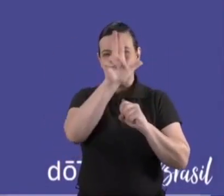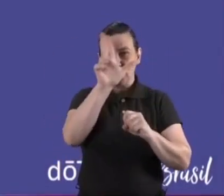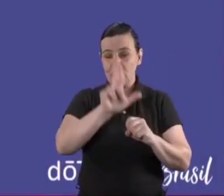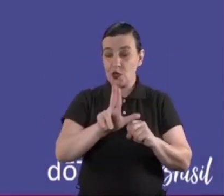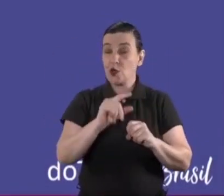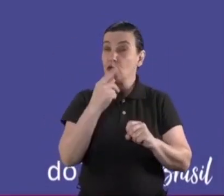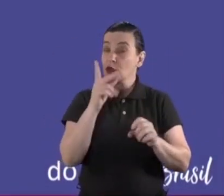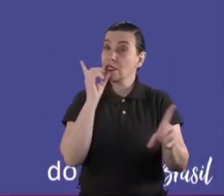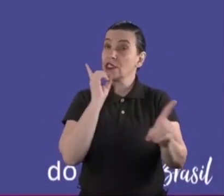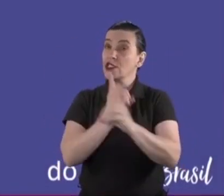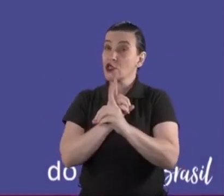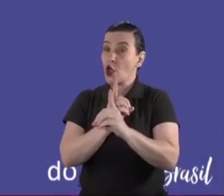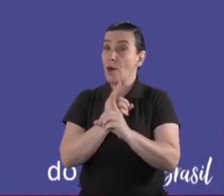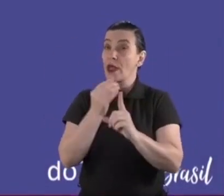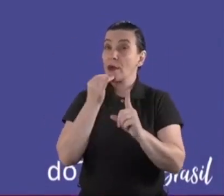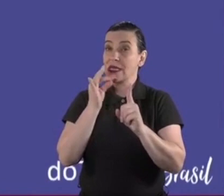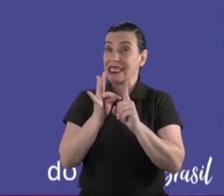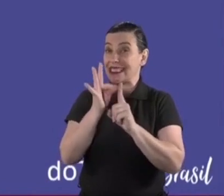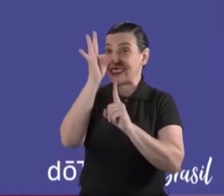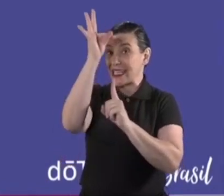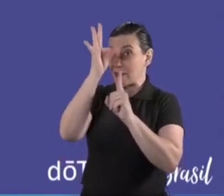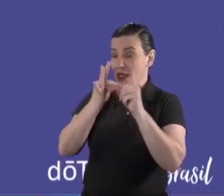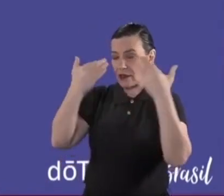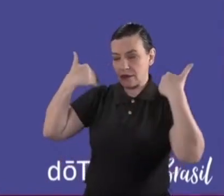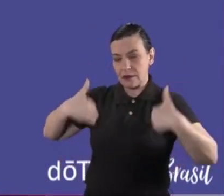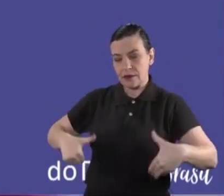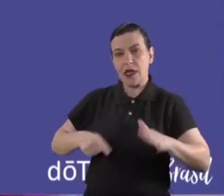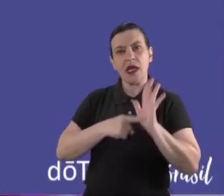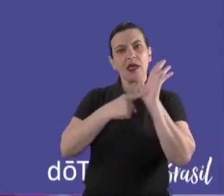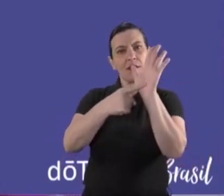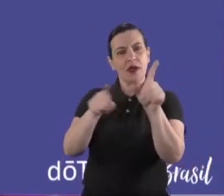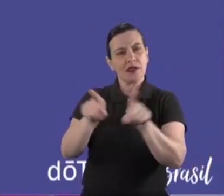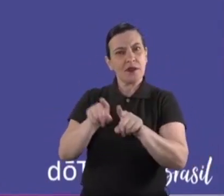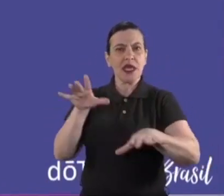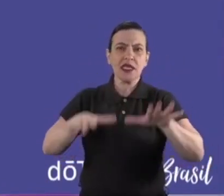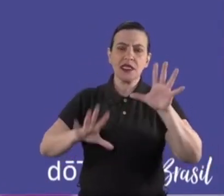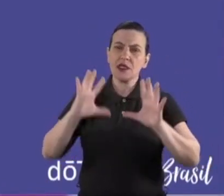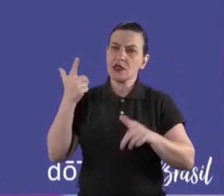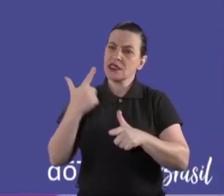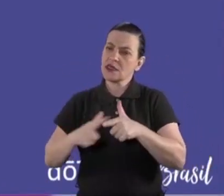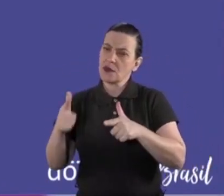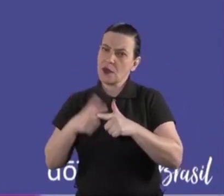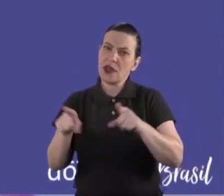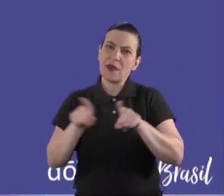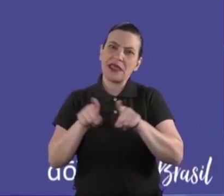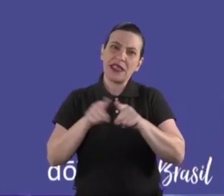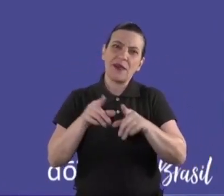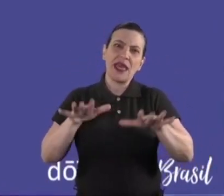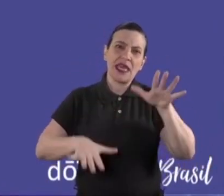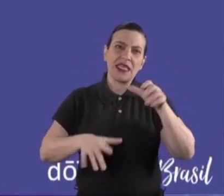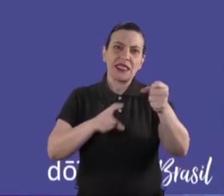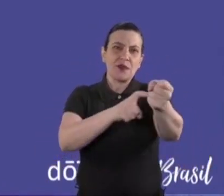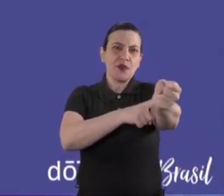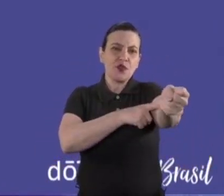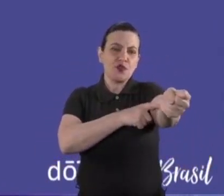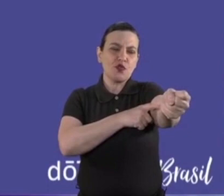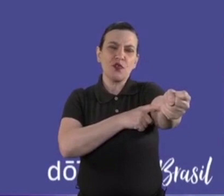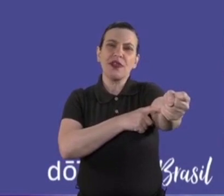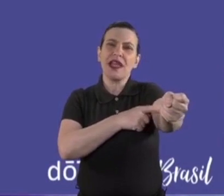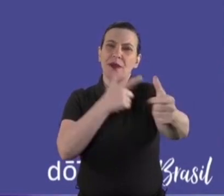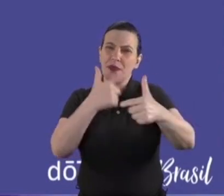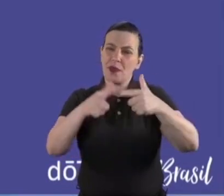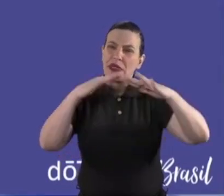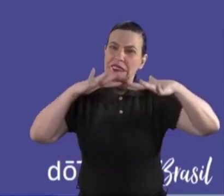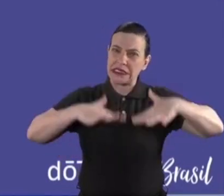aparelho identifica a temperatura do corpo e pode mostrar possíveis lesões ou desgastes musculares. Na imagem da